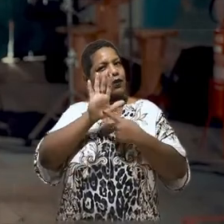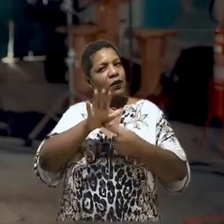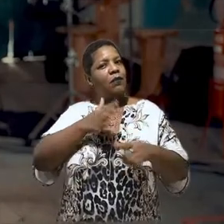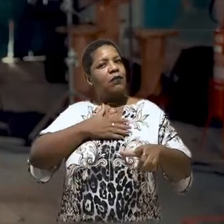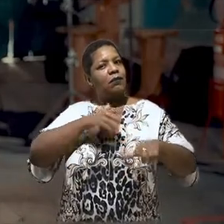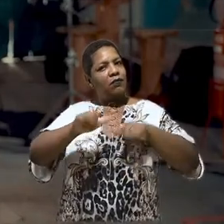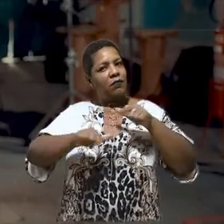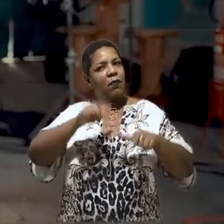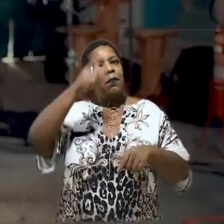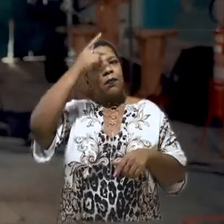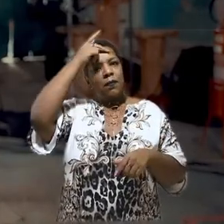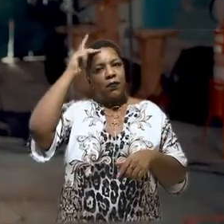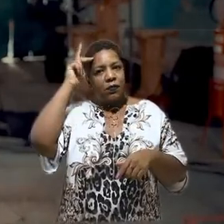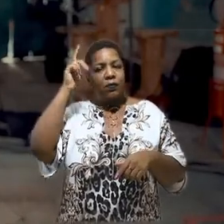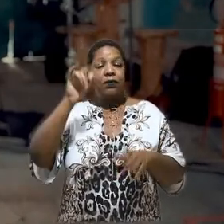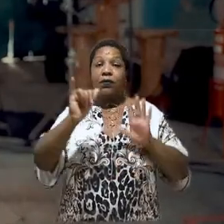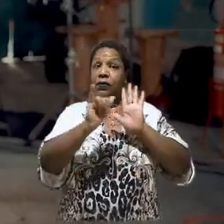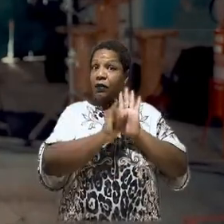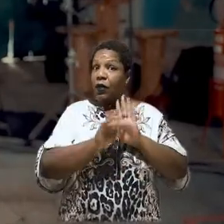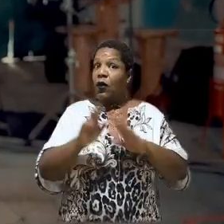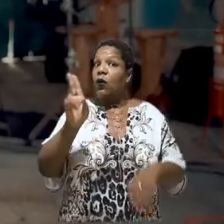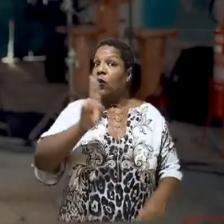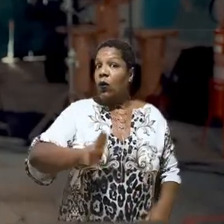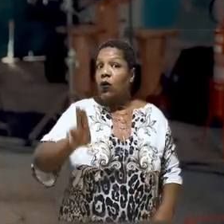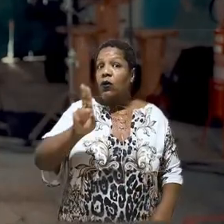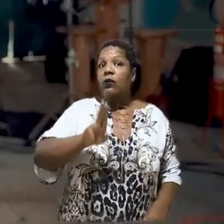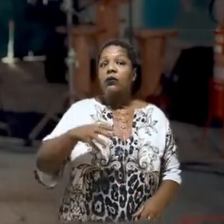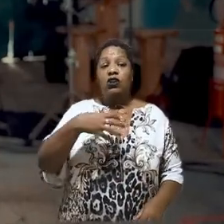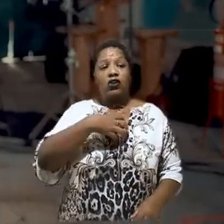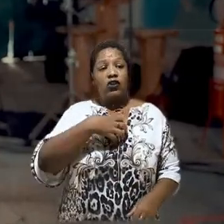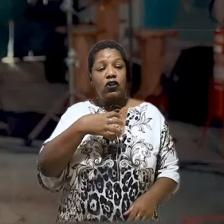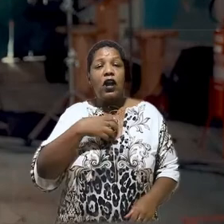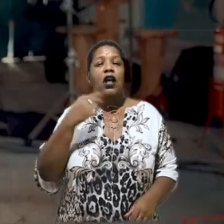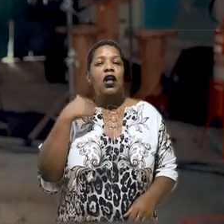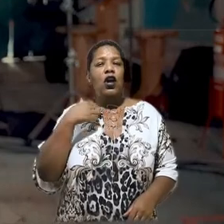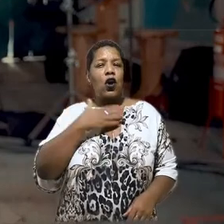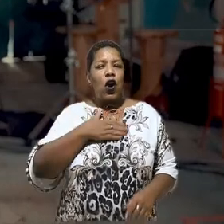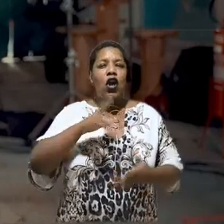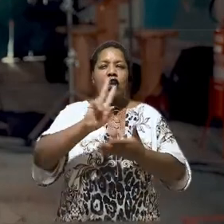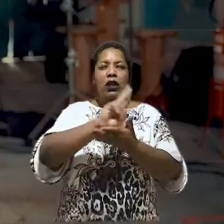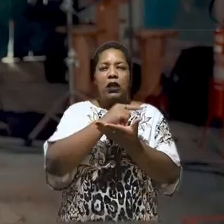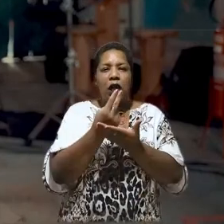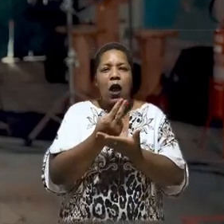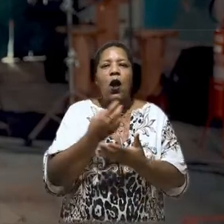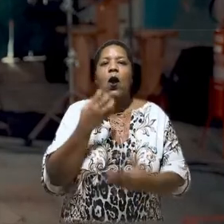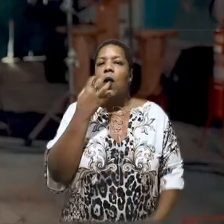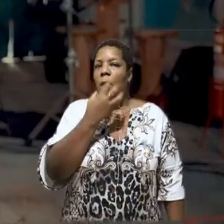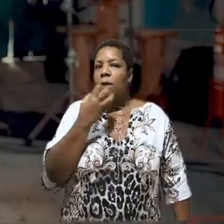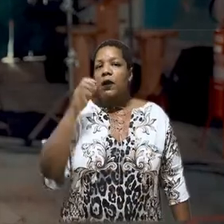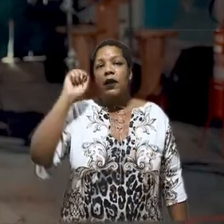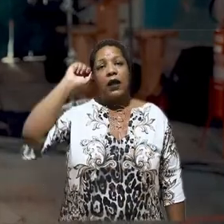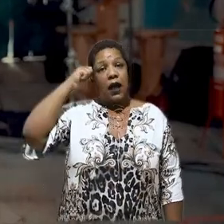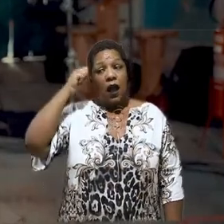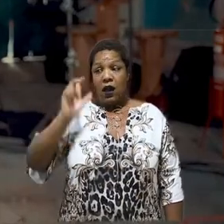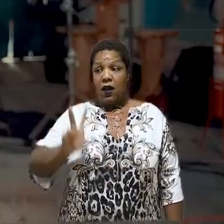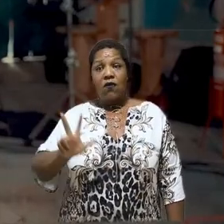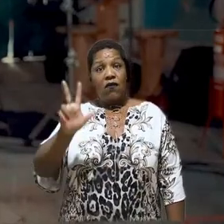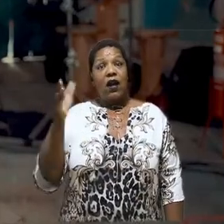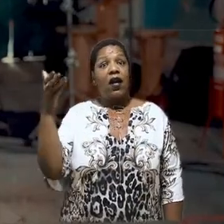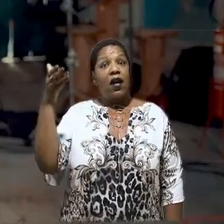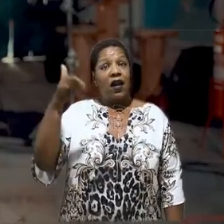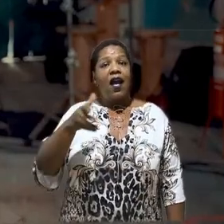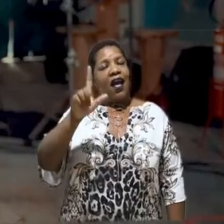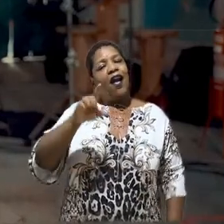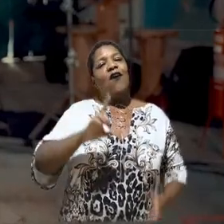mostrar o meu trabalho para pessoas que se identificam com essa personalidade que assim como eu consumo esse estilo de música que gosta de hip-hop que gostam de música preta e o